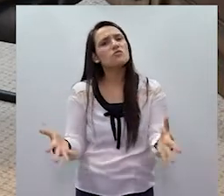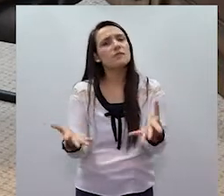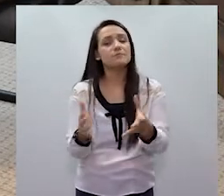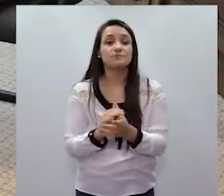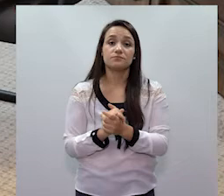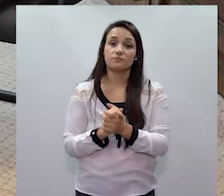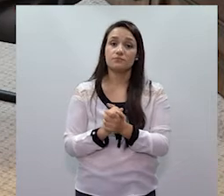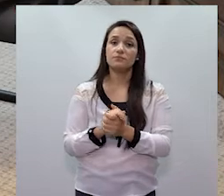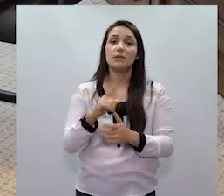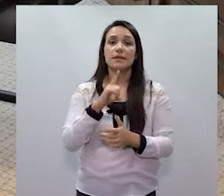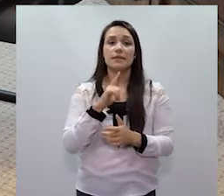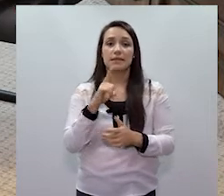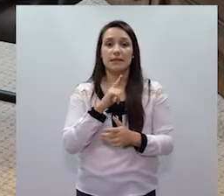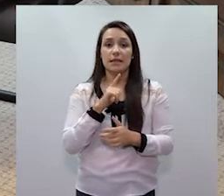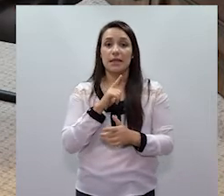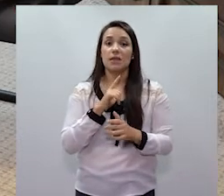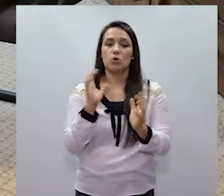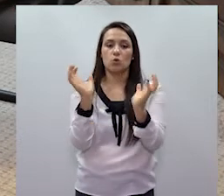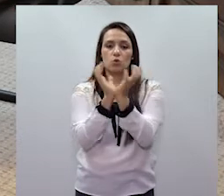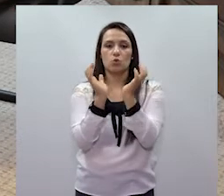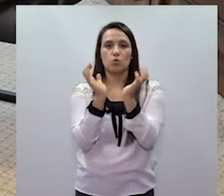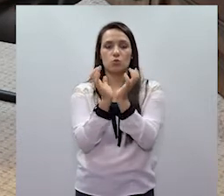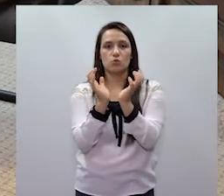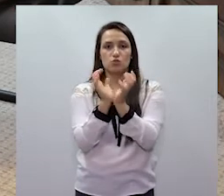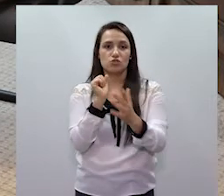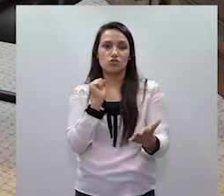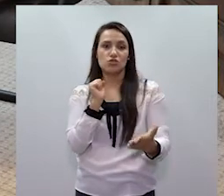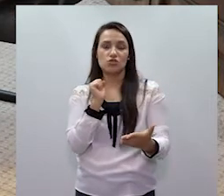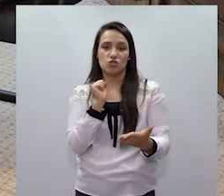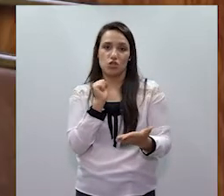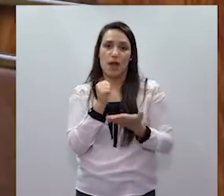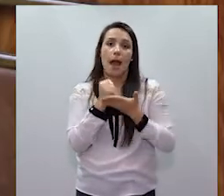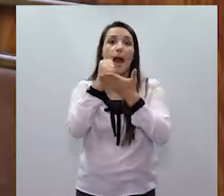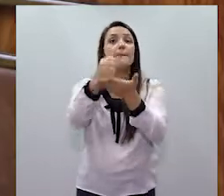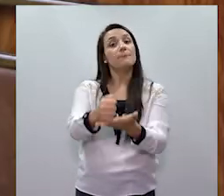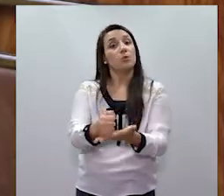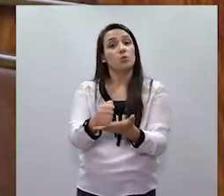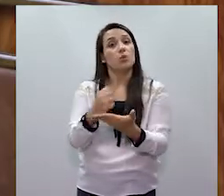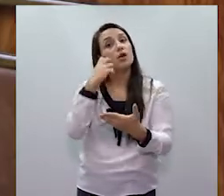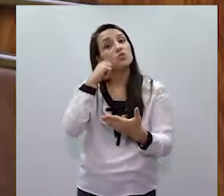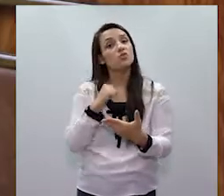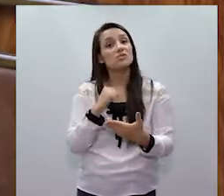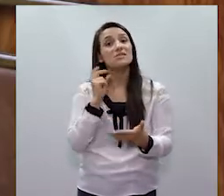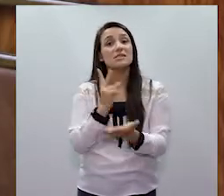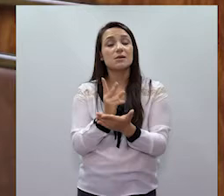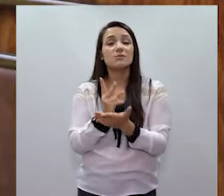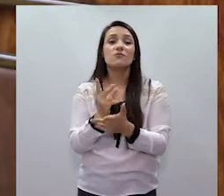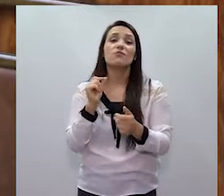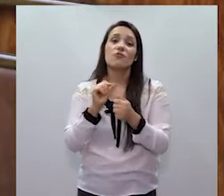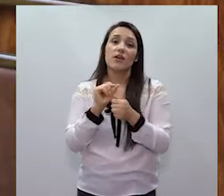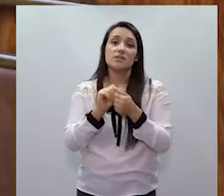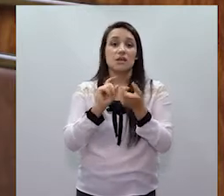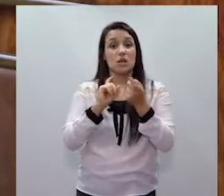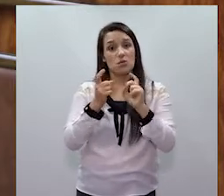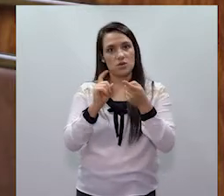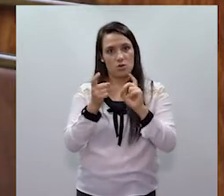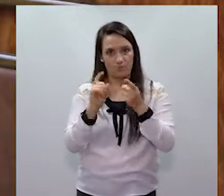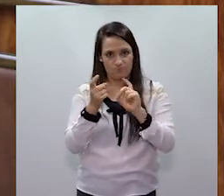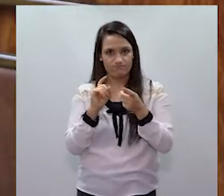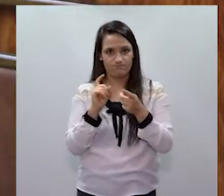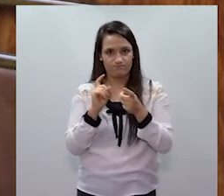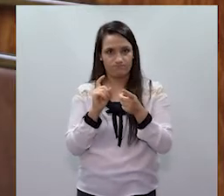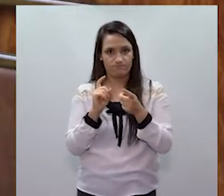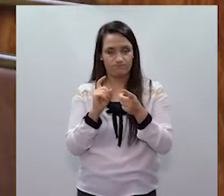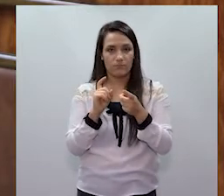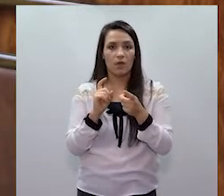O trabalho dos grupos de apoio à adoção é muito importante porque reúne semanalmente ou mensalmente aquelas